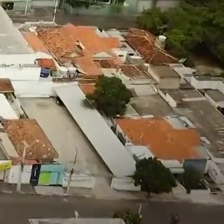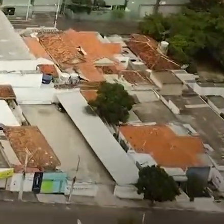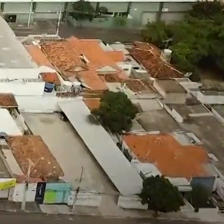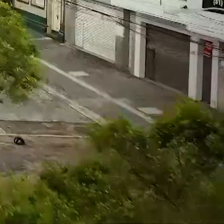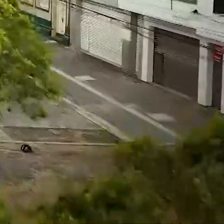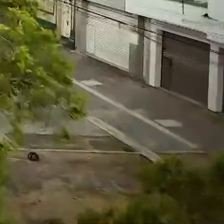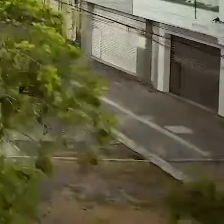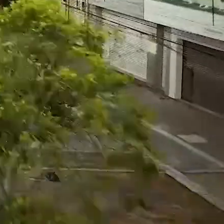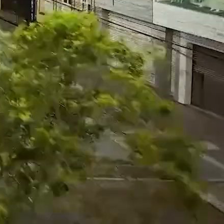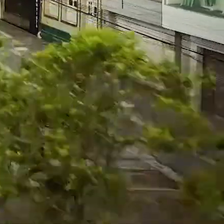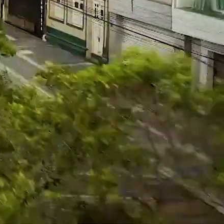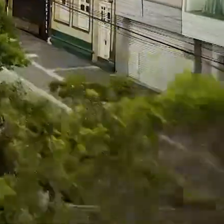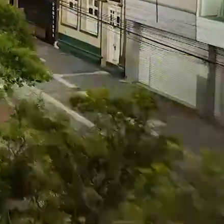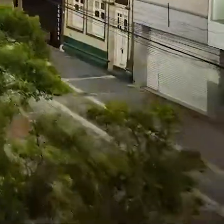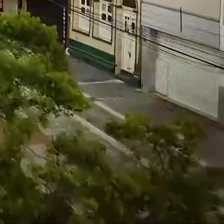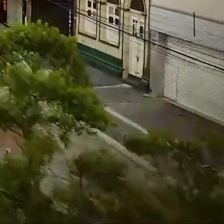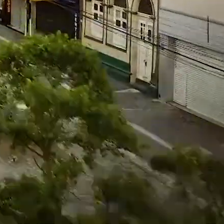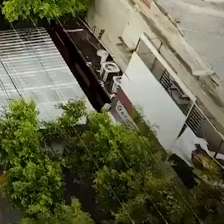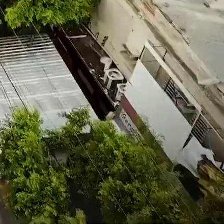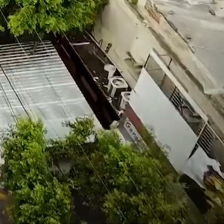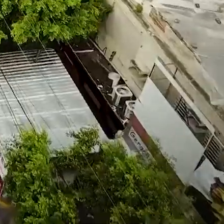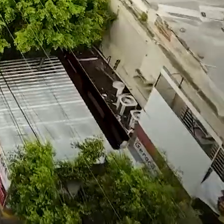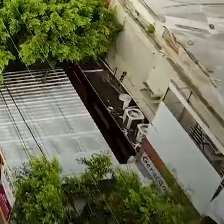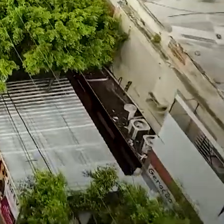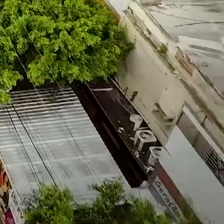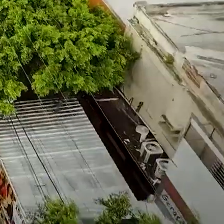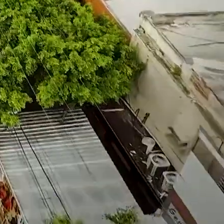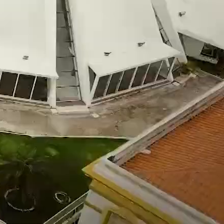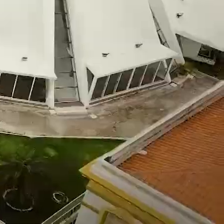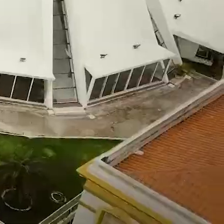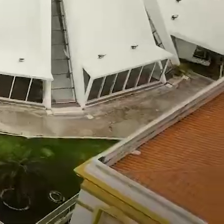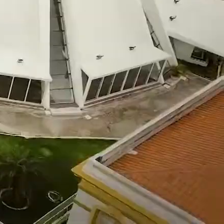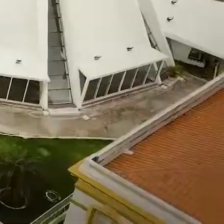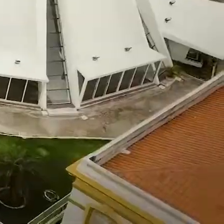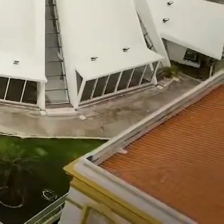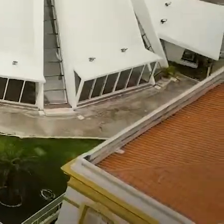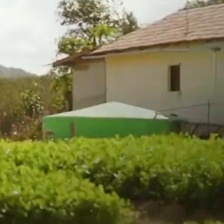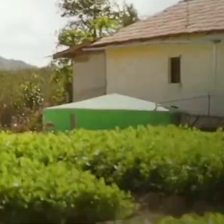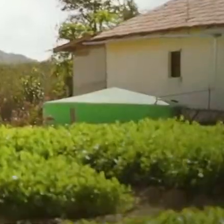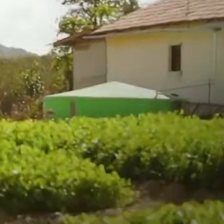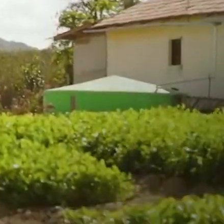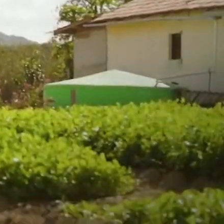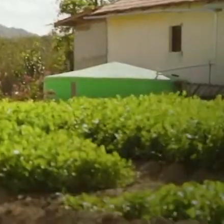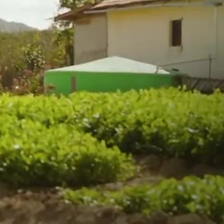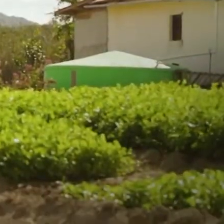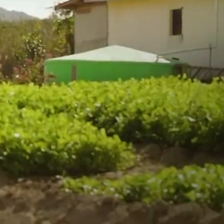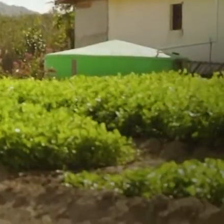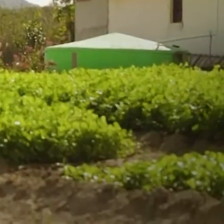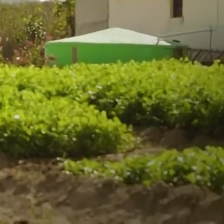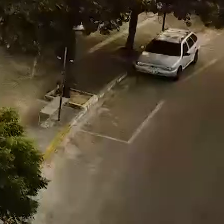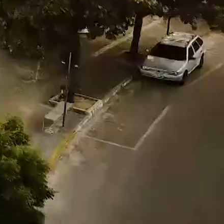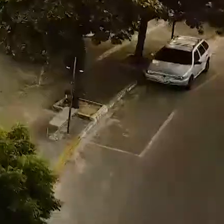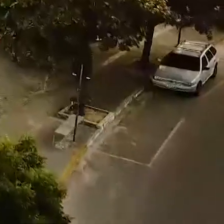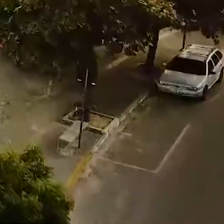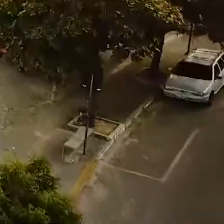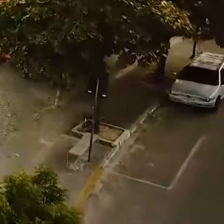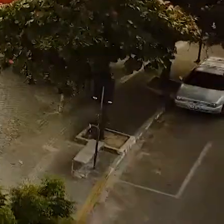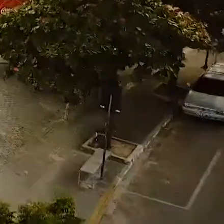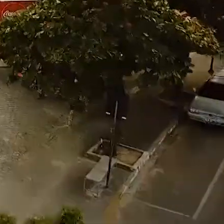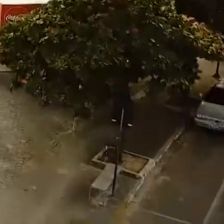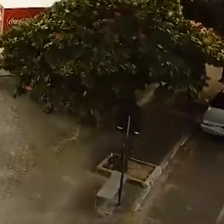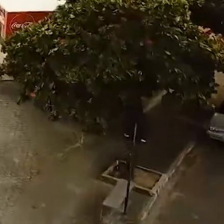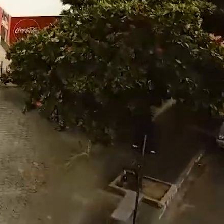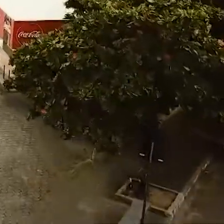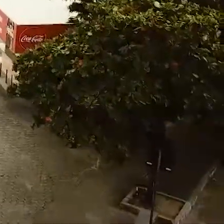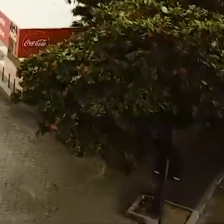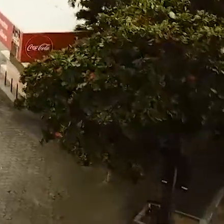Hoje, o silêncio nas nossas ruas significa solidariedade. Ficar em casa agora é um ato de amor.